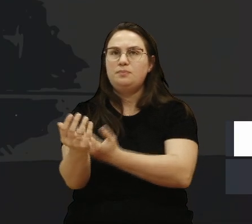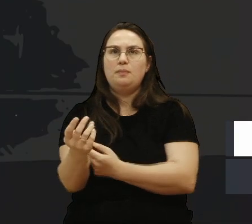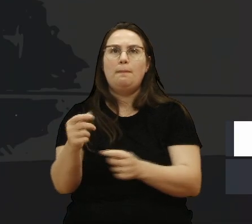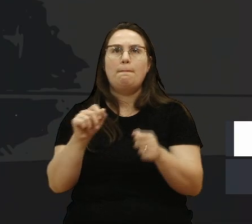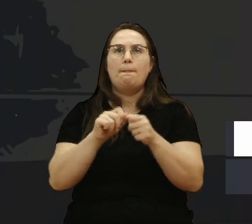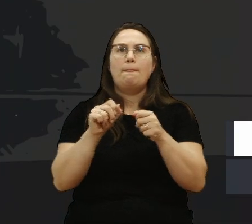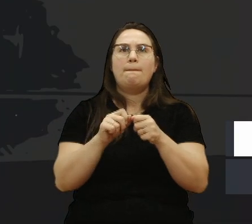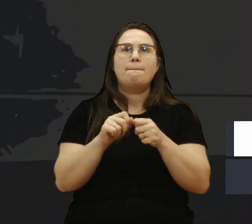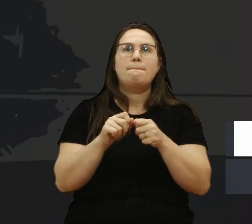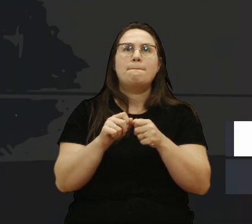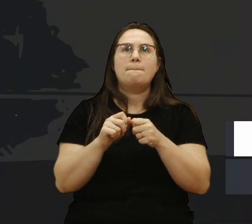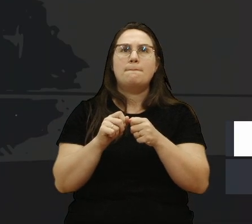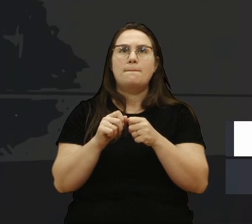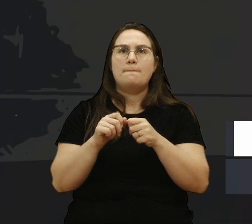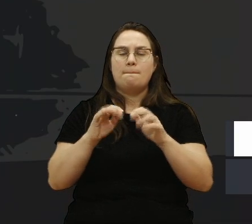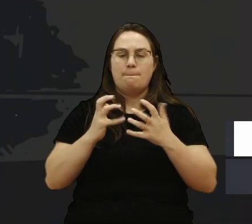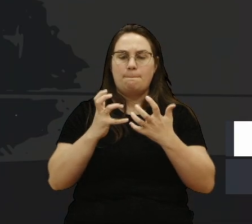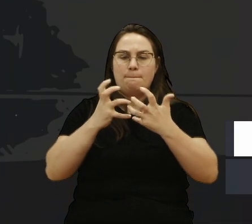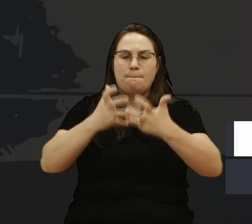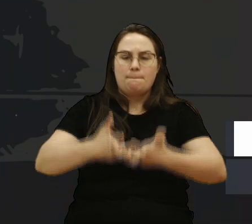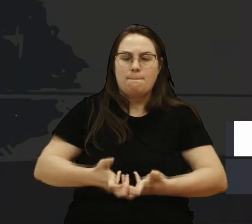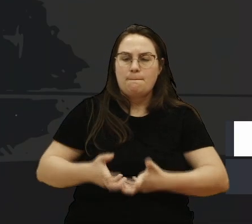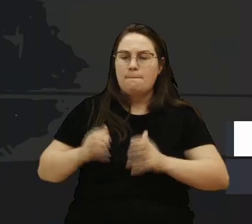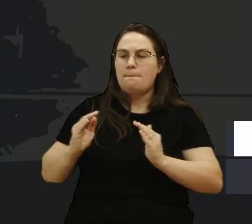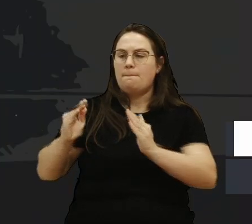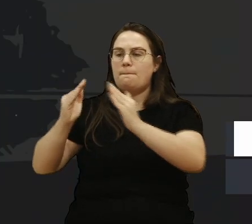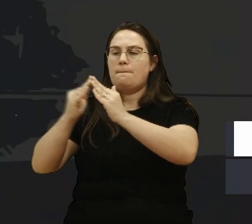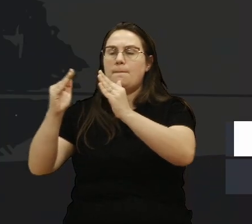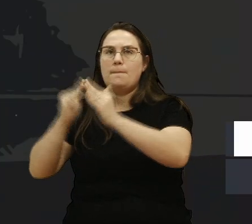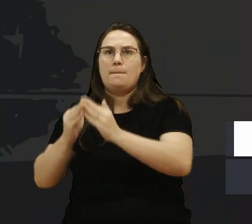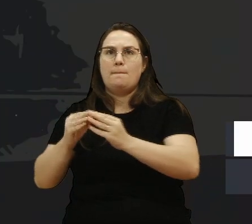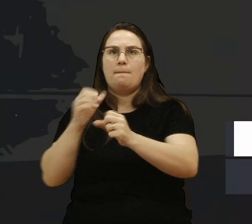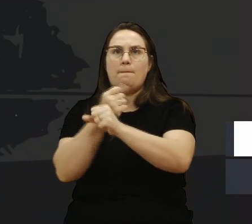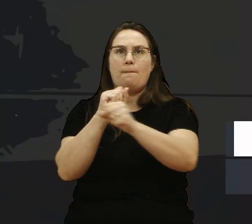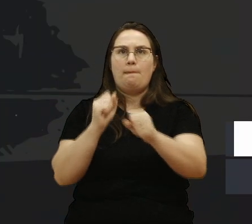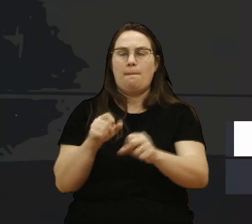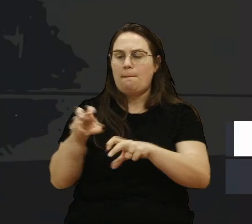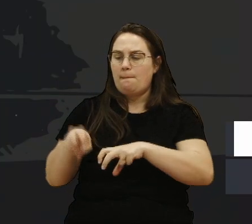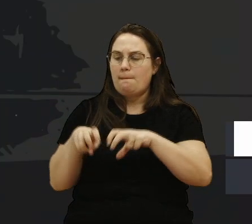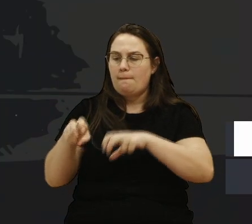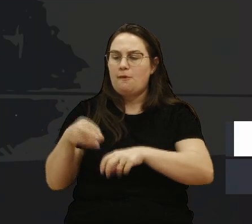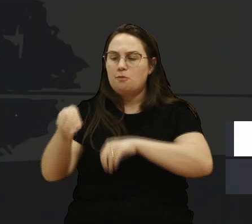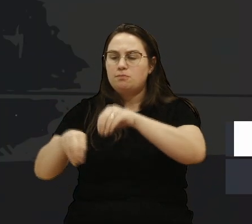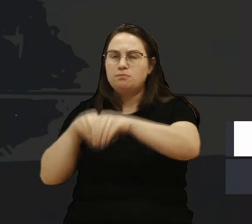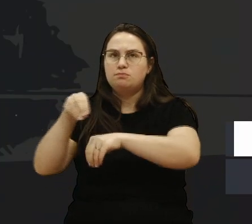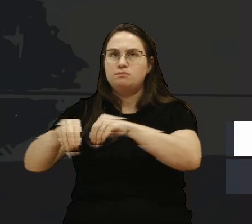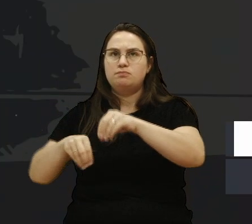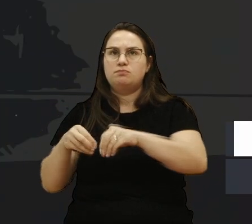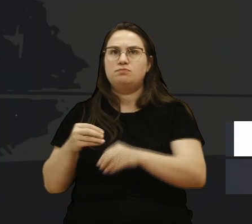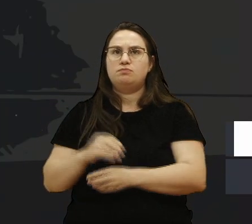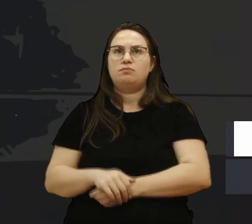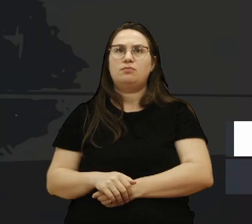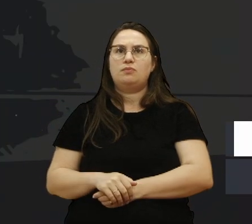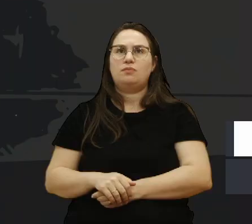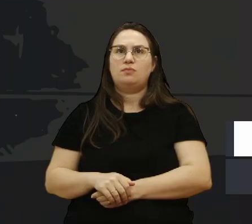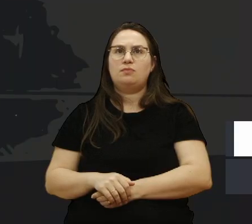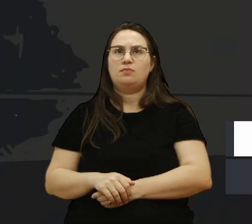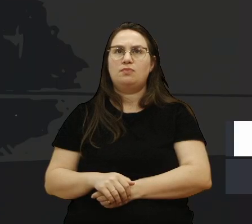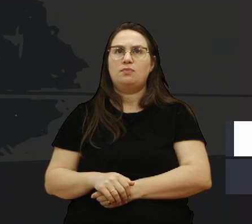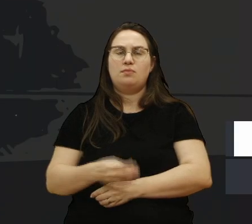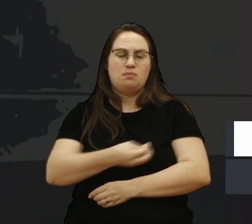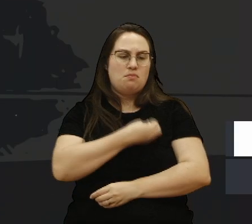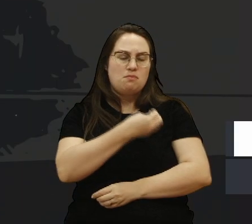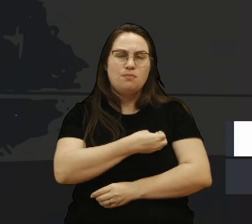uma garagem, para fazer um galpãozinho, para aumentar a sua lavourinha, para poder ter poder